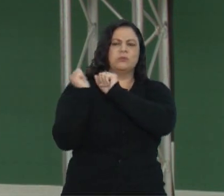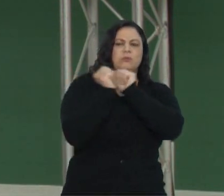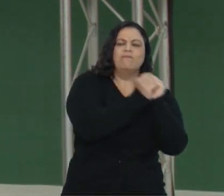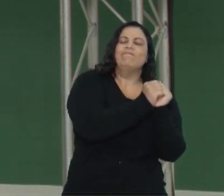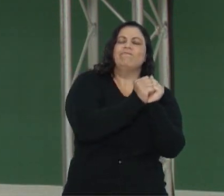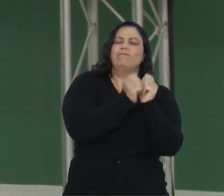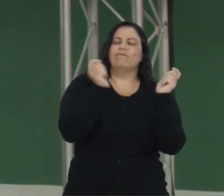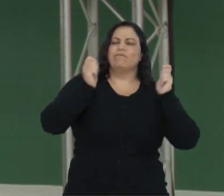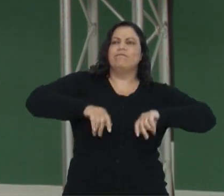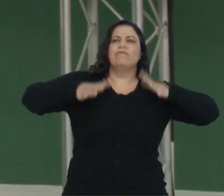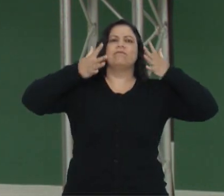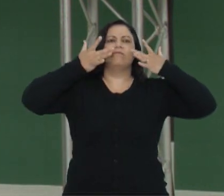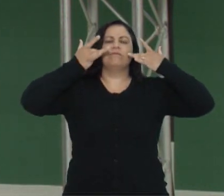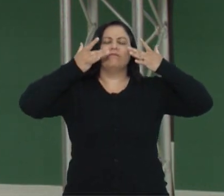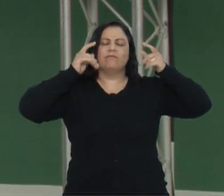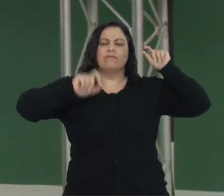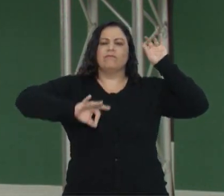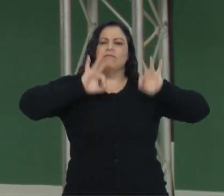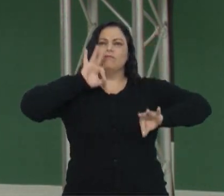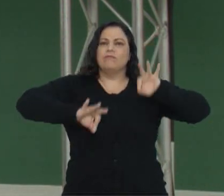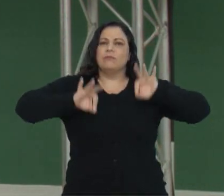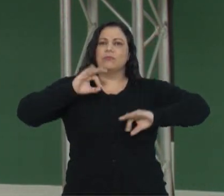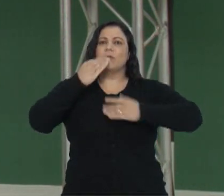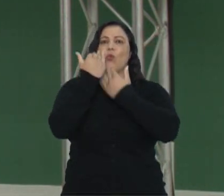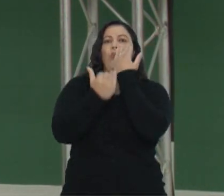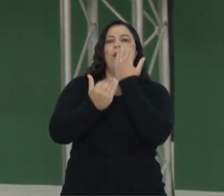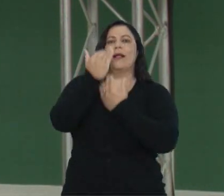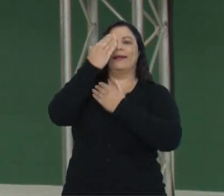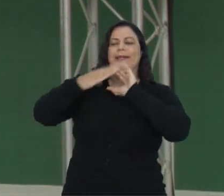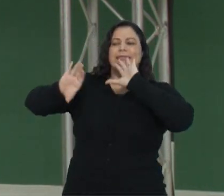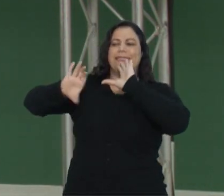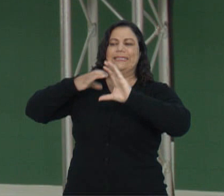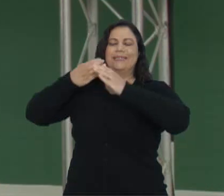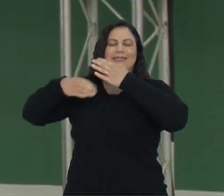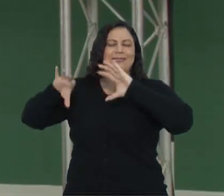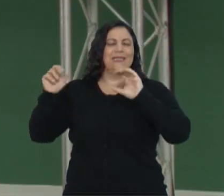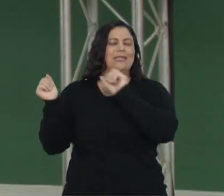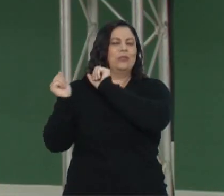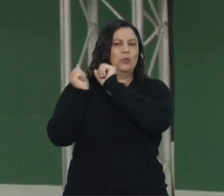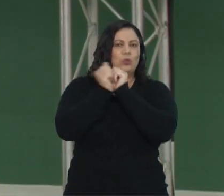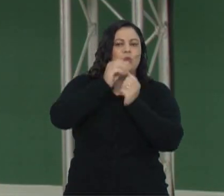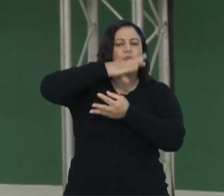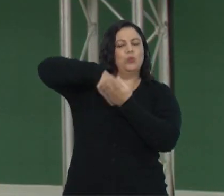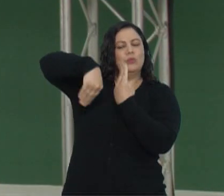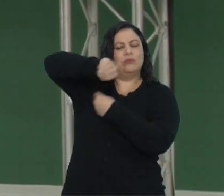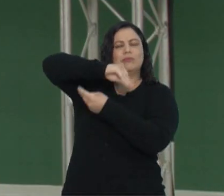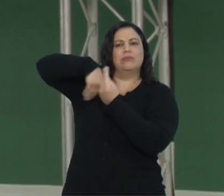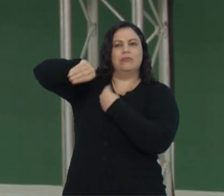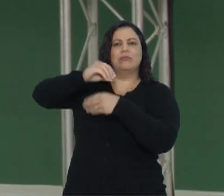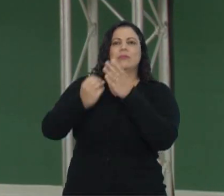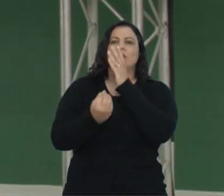essa teatralização com o canto, com as orquestras, e ele funda a ópera, né, gente? Muito bacana.